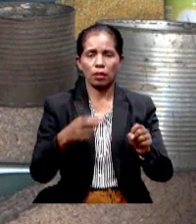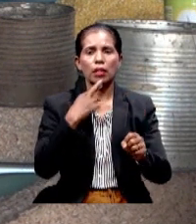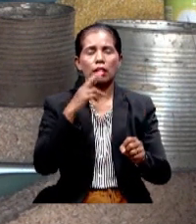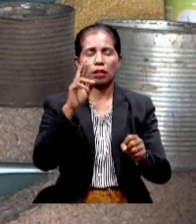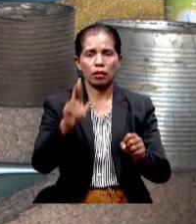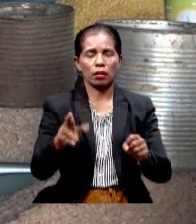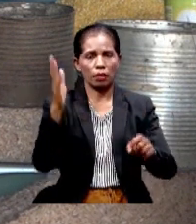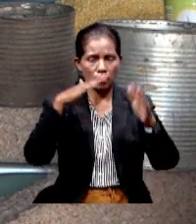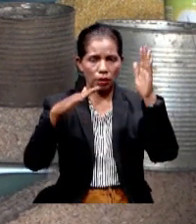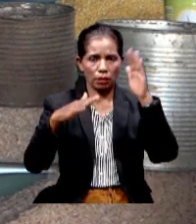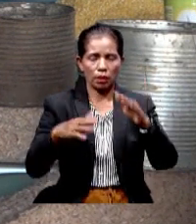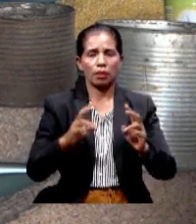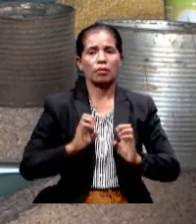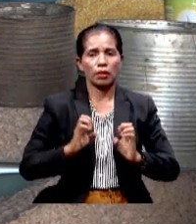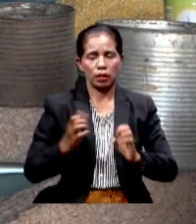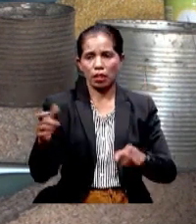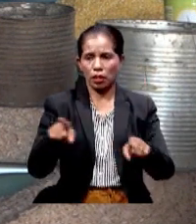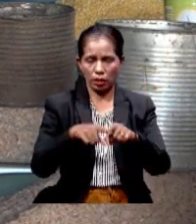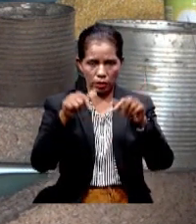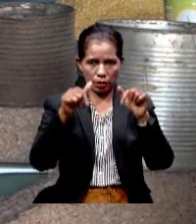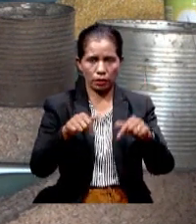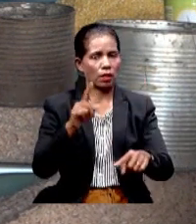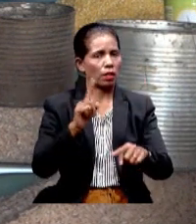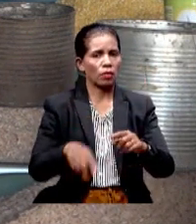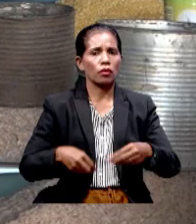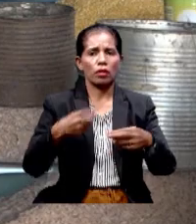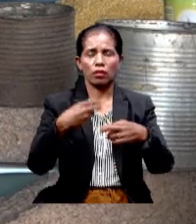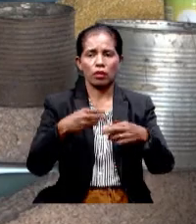ba problema urgência sira nesta nei. Nune, la bele foi